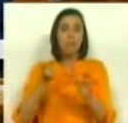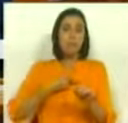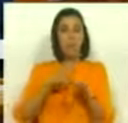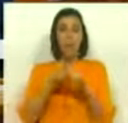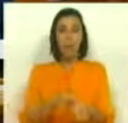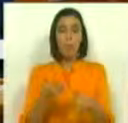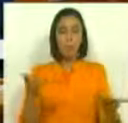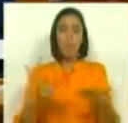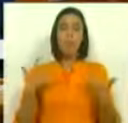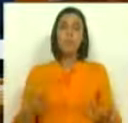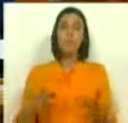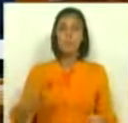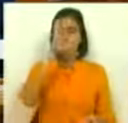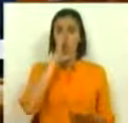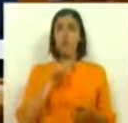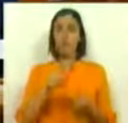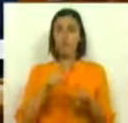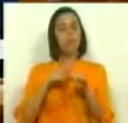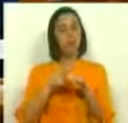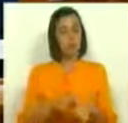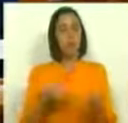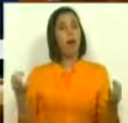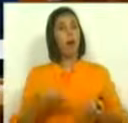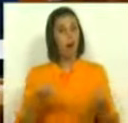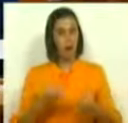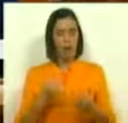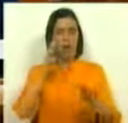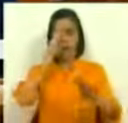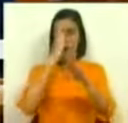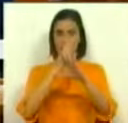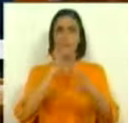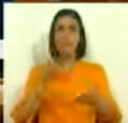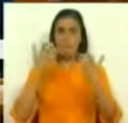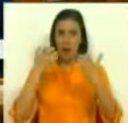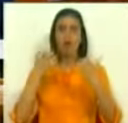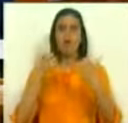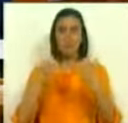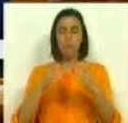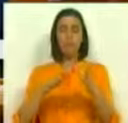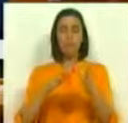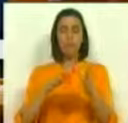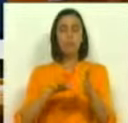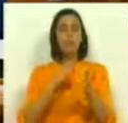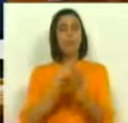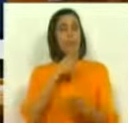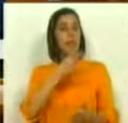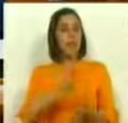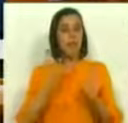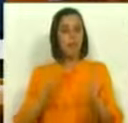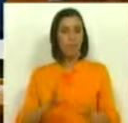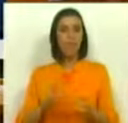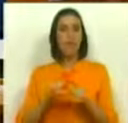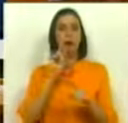cumprir. E o atual governo está a cumprir, com empenho e com determinação, sendo de sublinhar